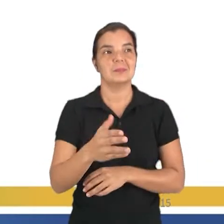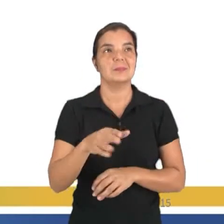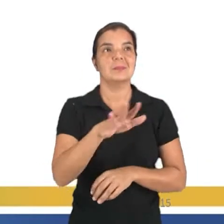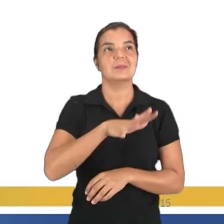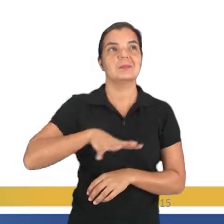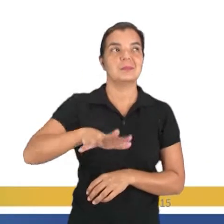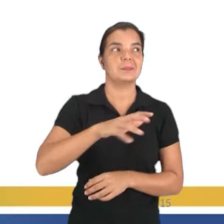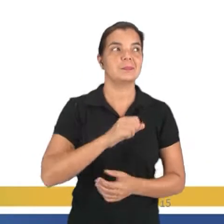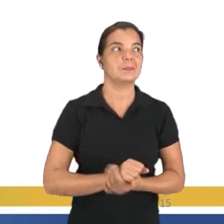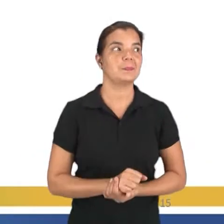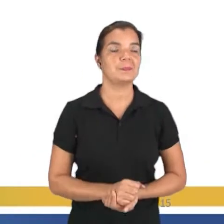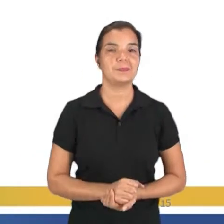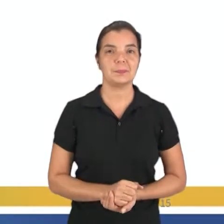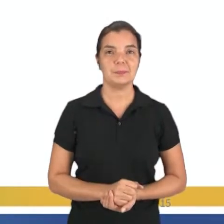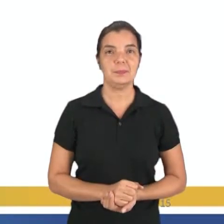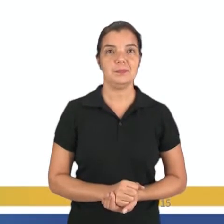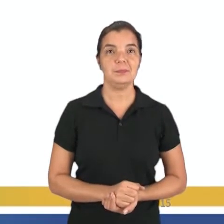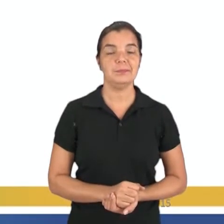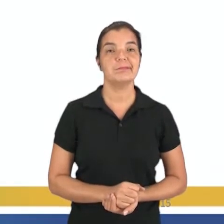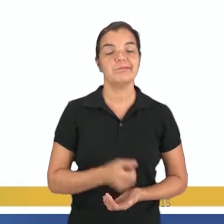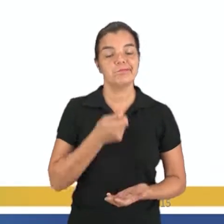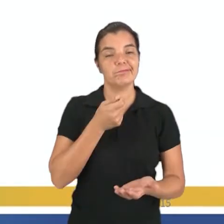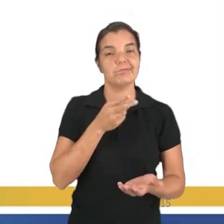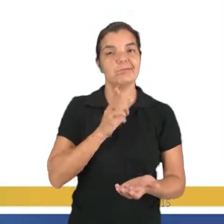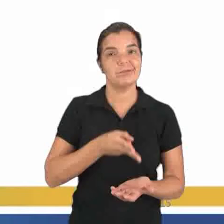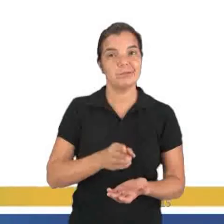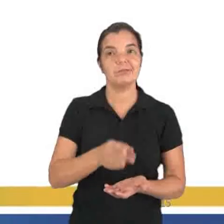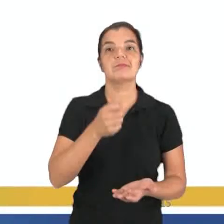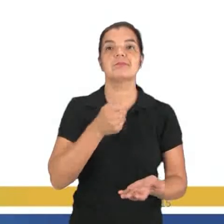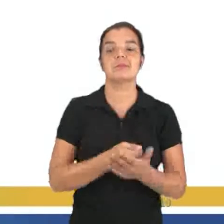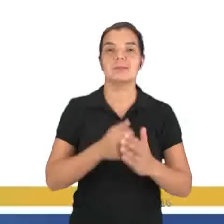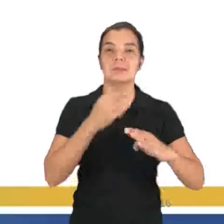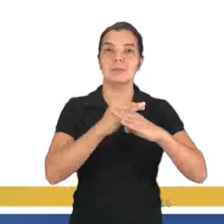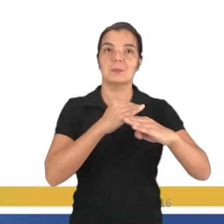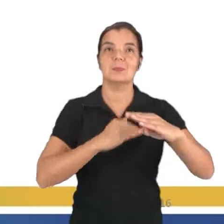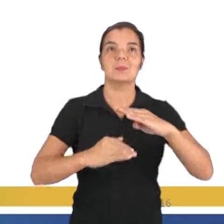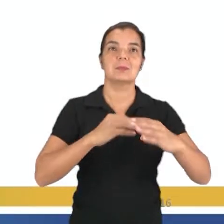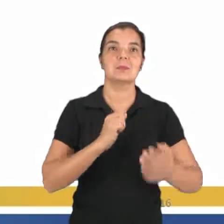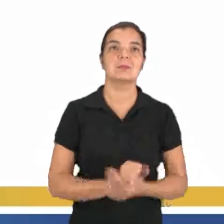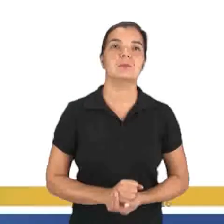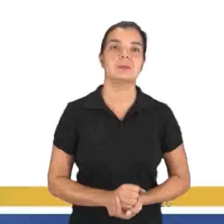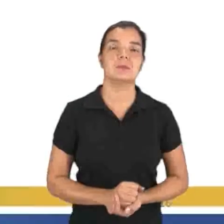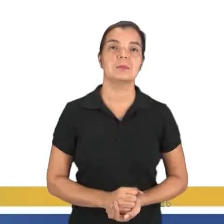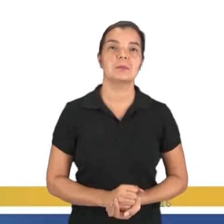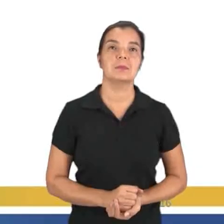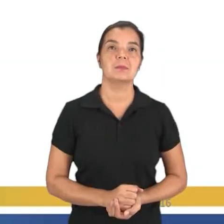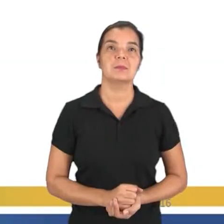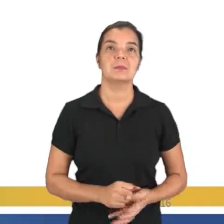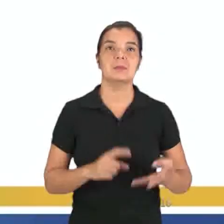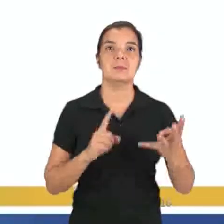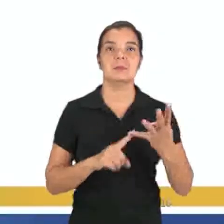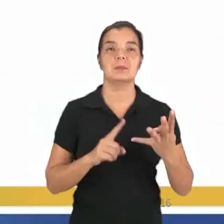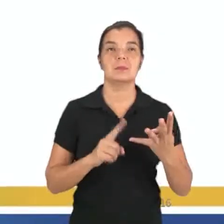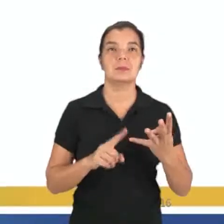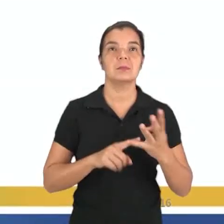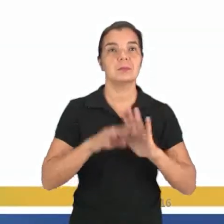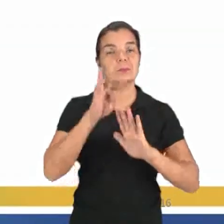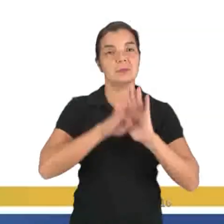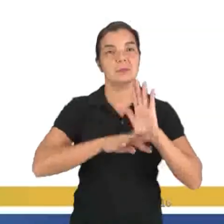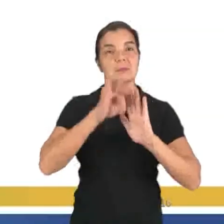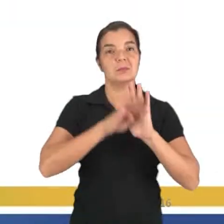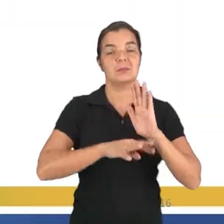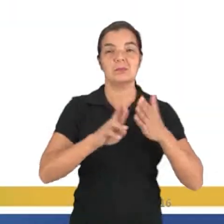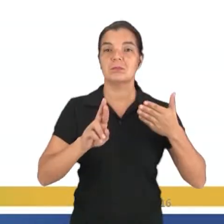de uma média nacional. Então persiste realmente as desigualdades. E por último, tem um texto, né, que